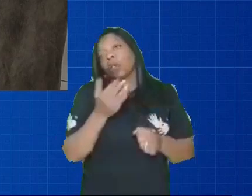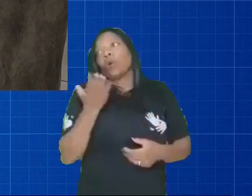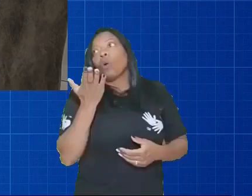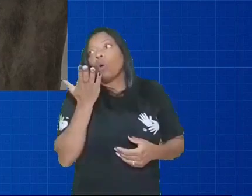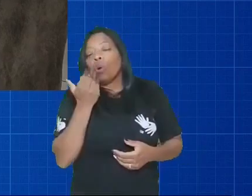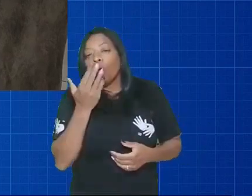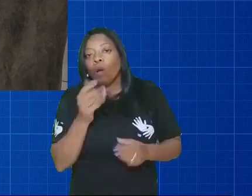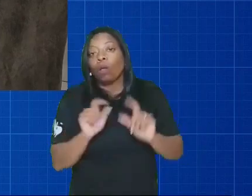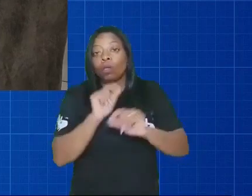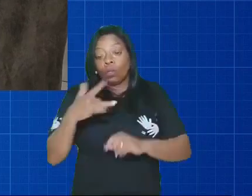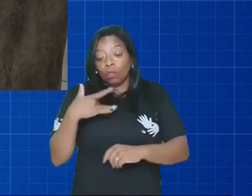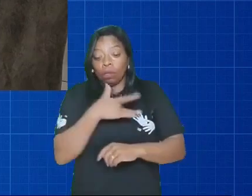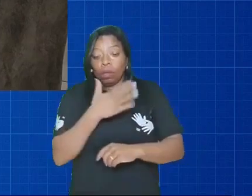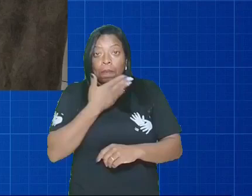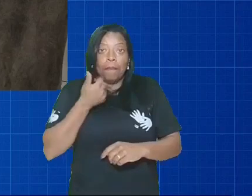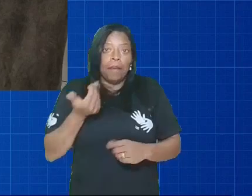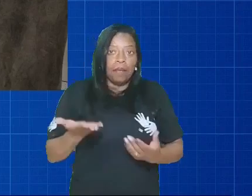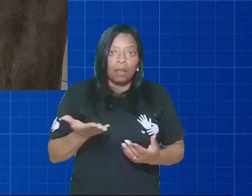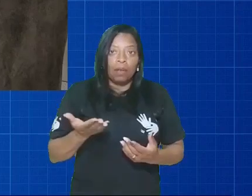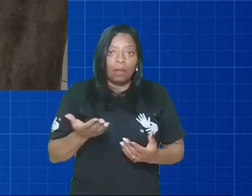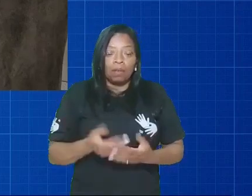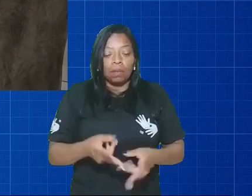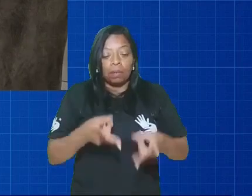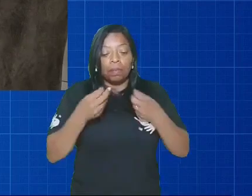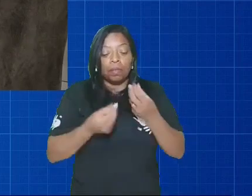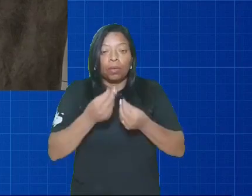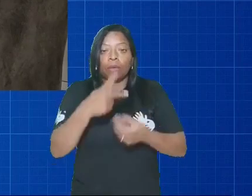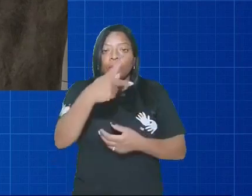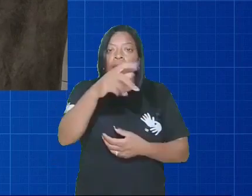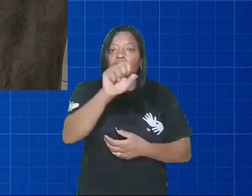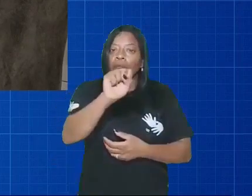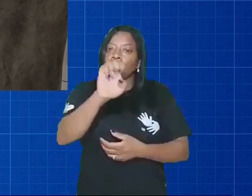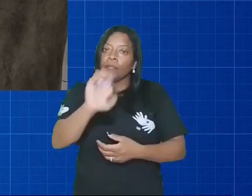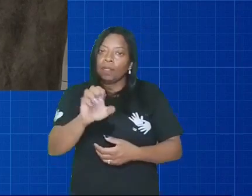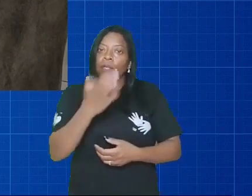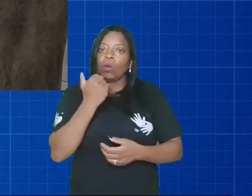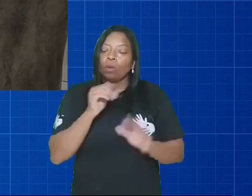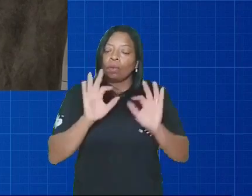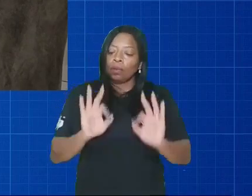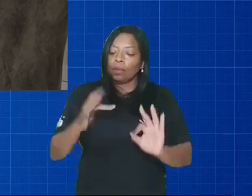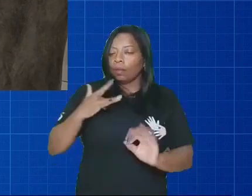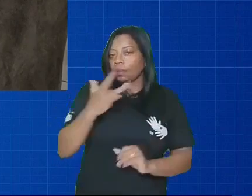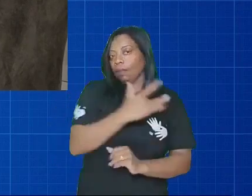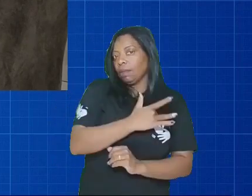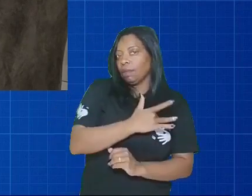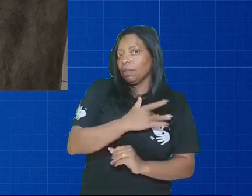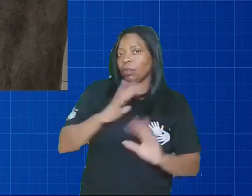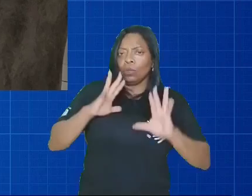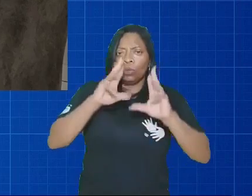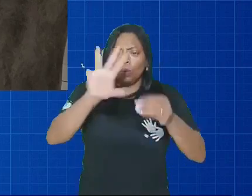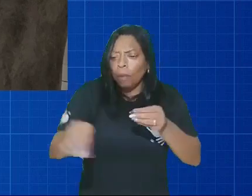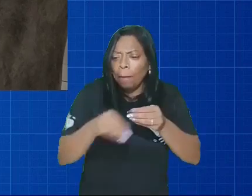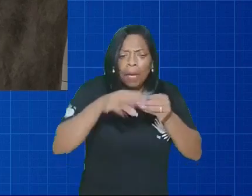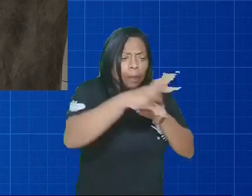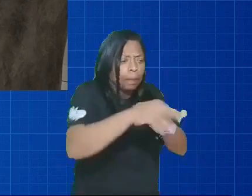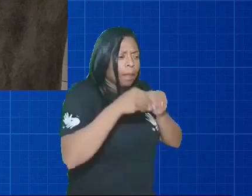alimentar, que também entra no PSE, né, questão da alimentação saudável, prática de atividade física. Então, como a gente percebe, né, tudo está integrado. Então, uma coisa que